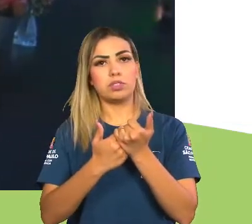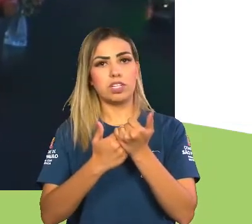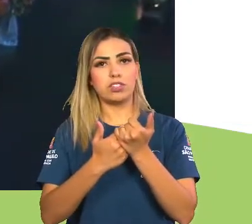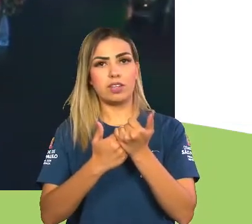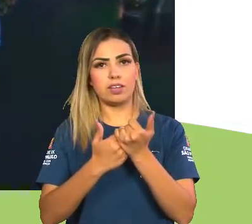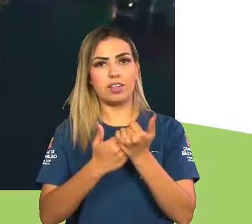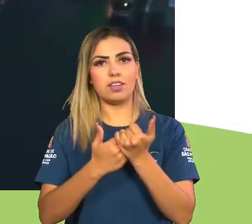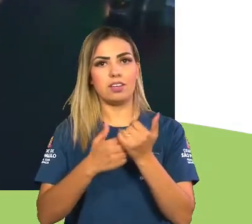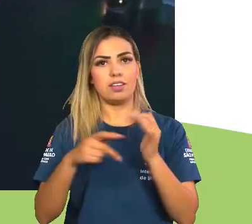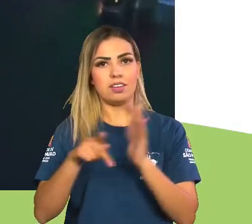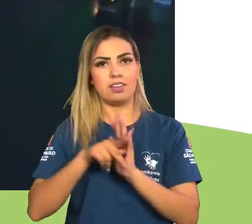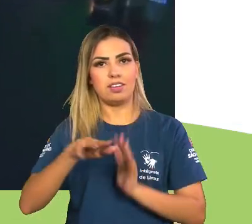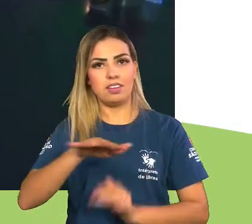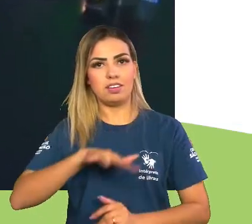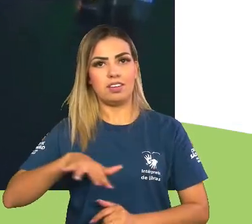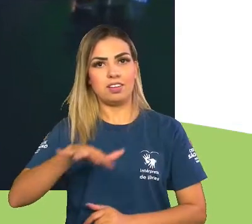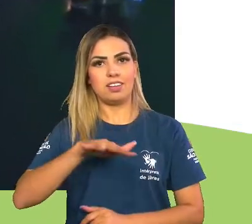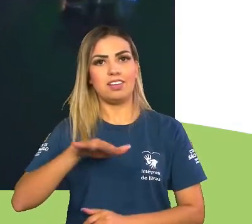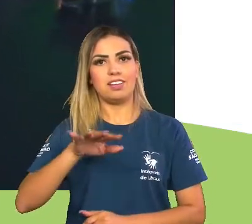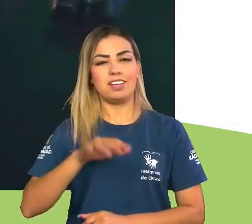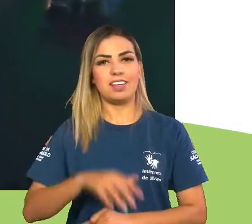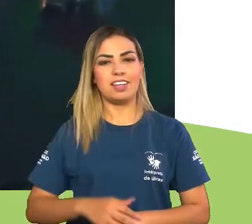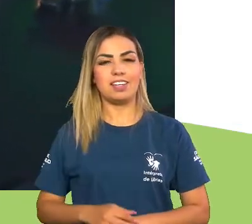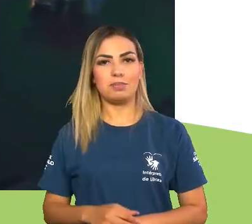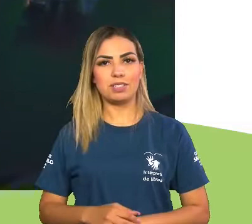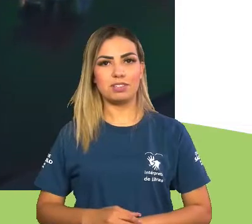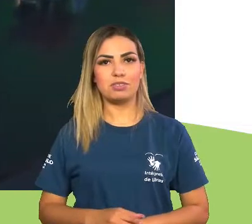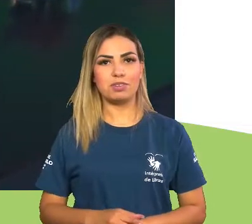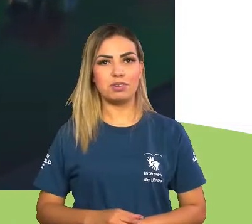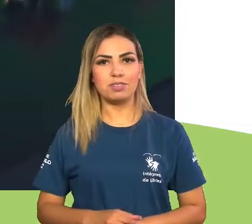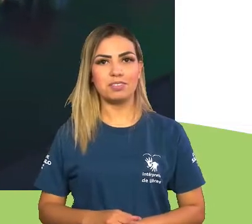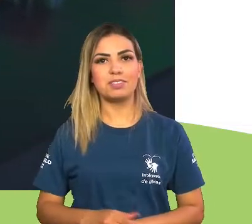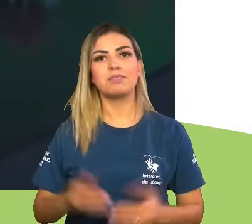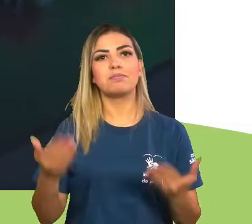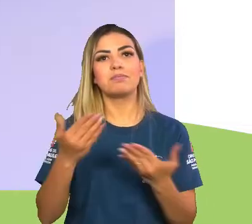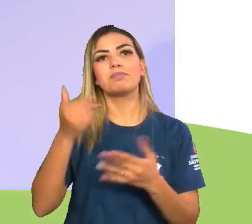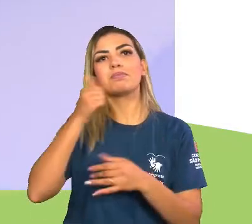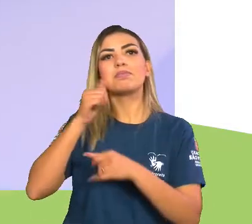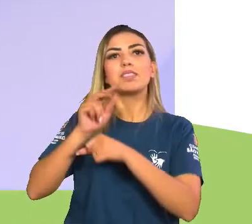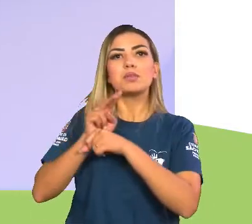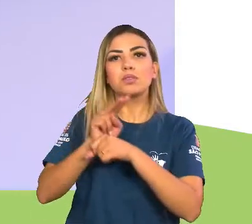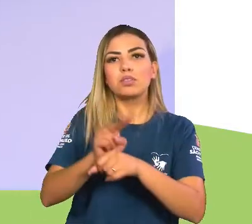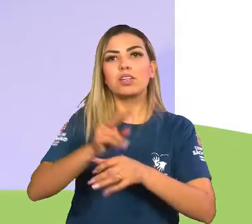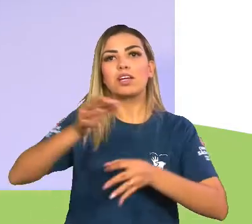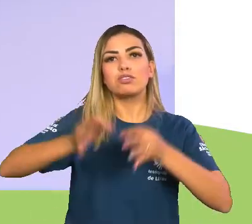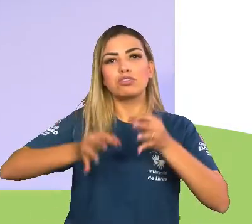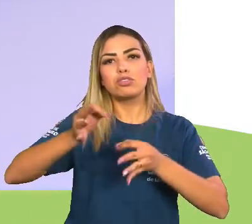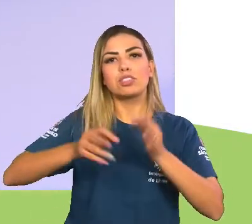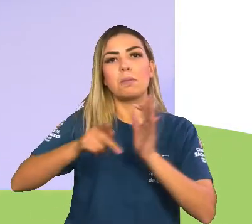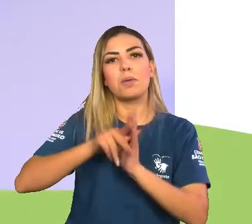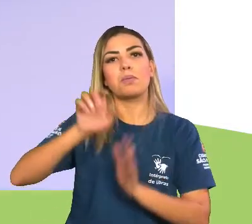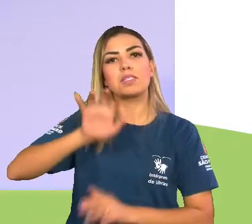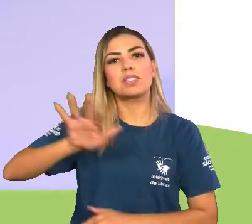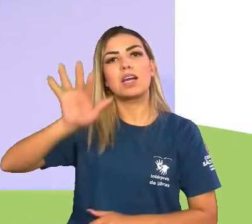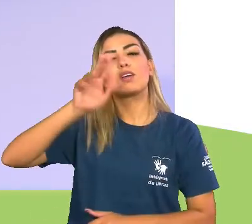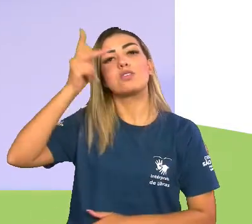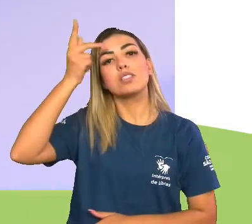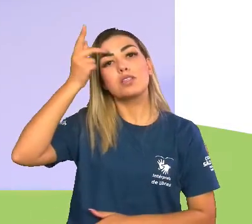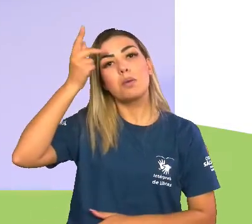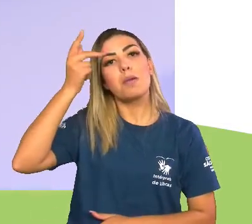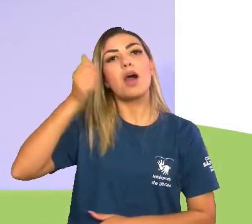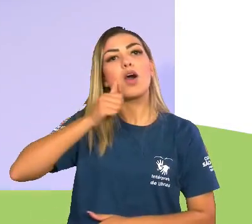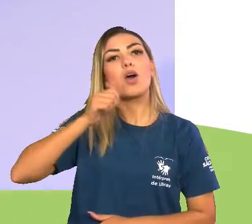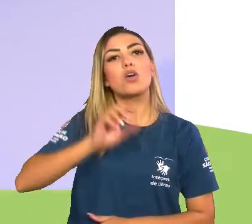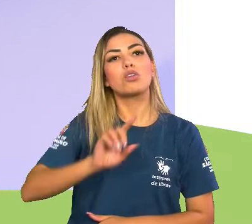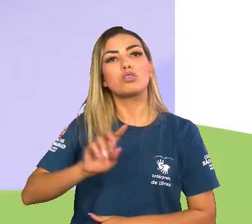do DENARC, doutora Margarete Barreto. A procuradora de Justiça do Estado de São Paulo, doutora